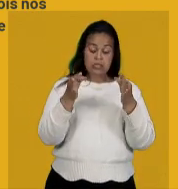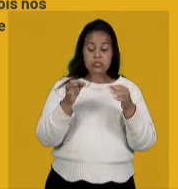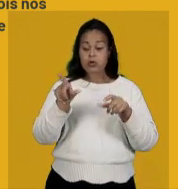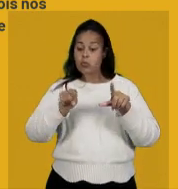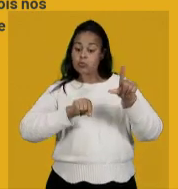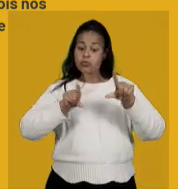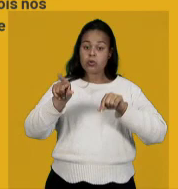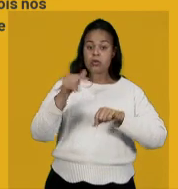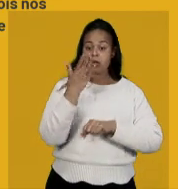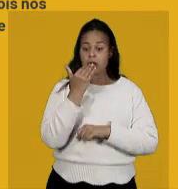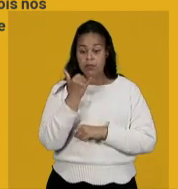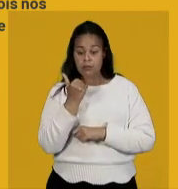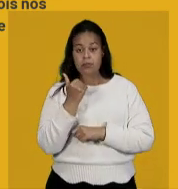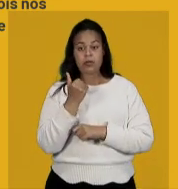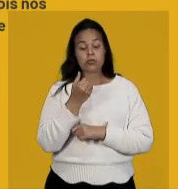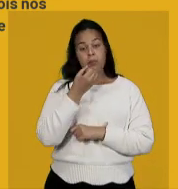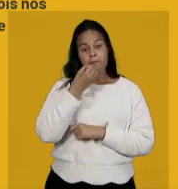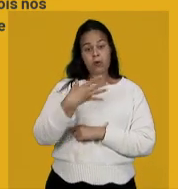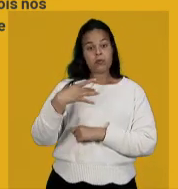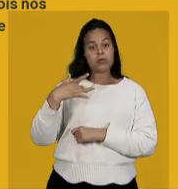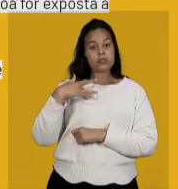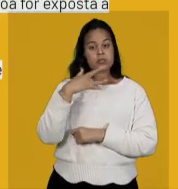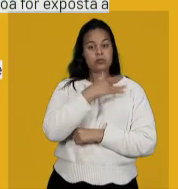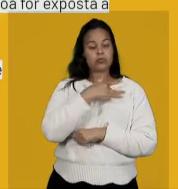saturada e colesterol.